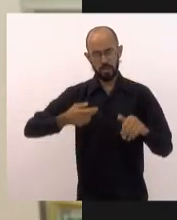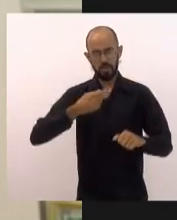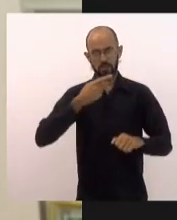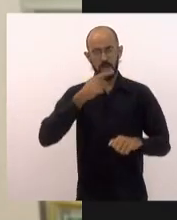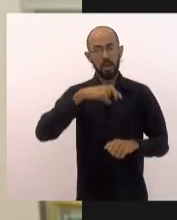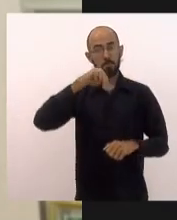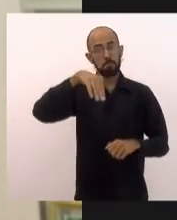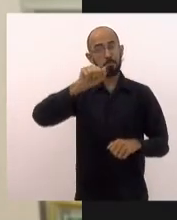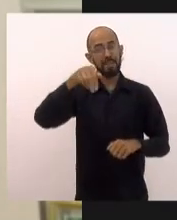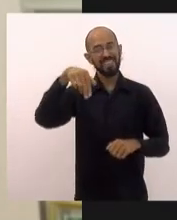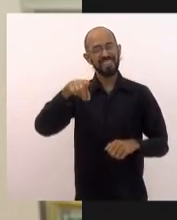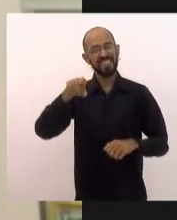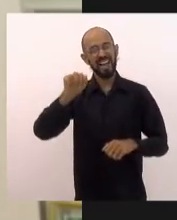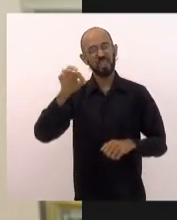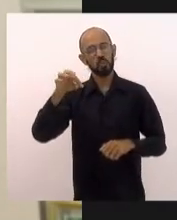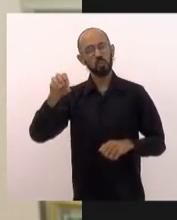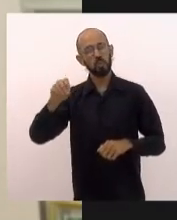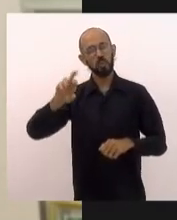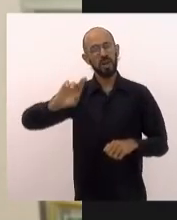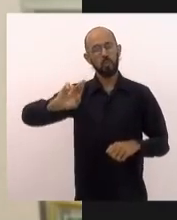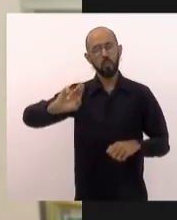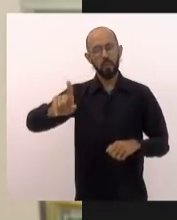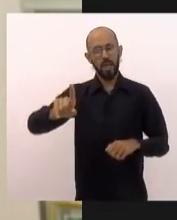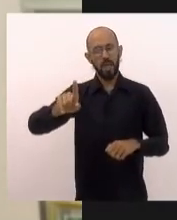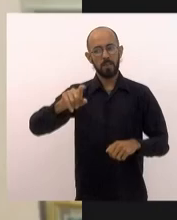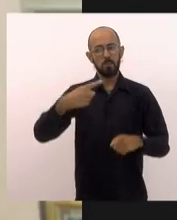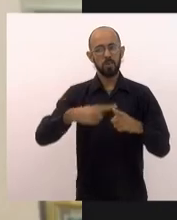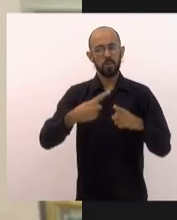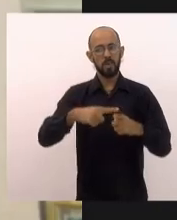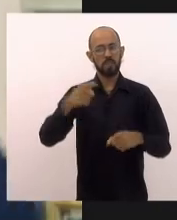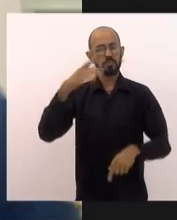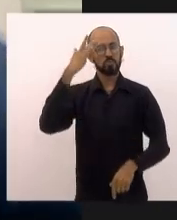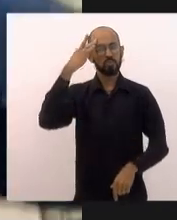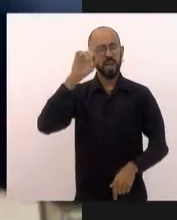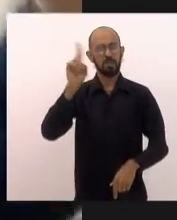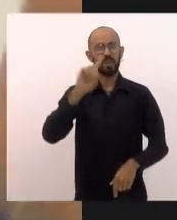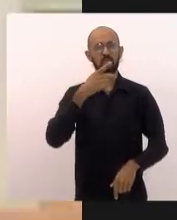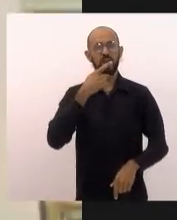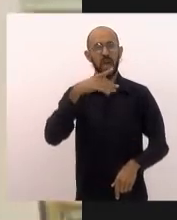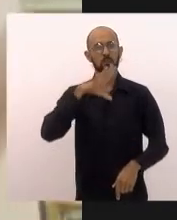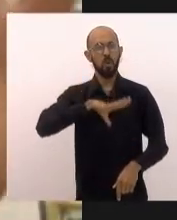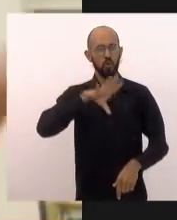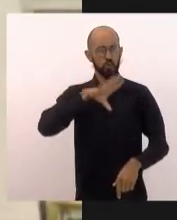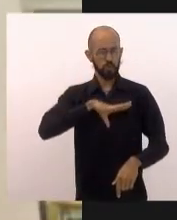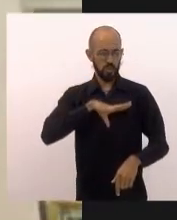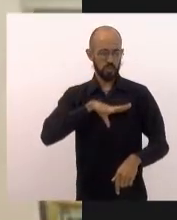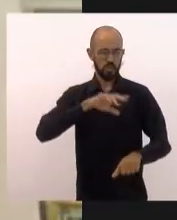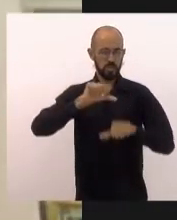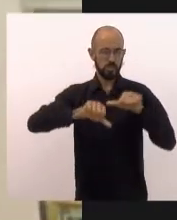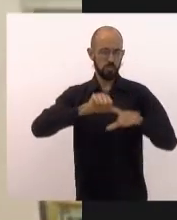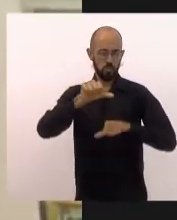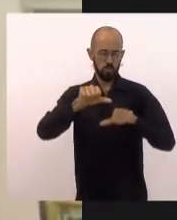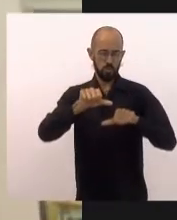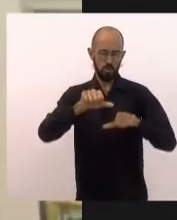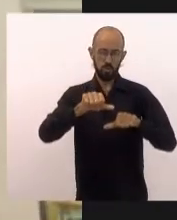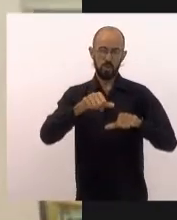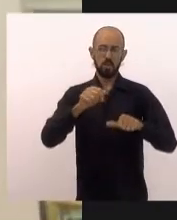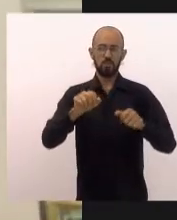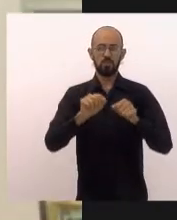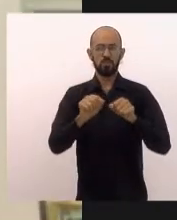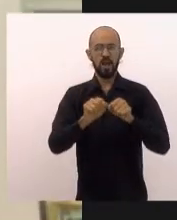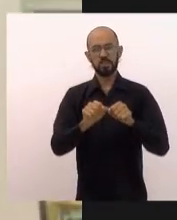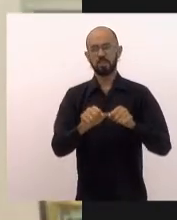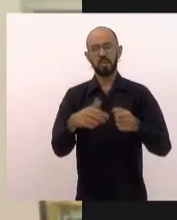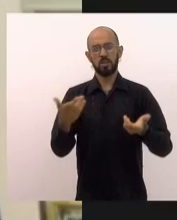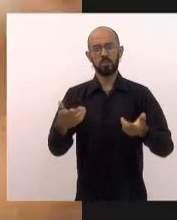sabem falar português também. Eles falam um idioma lá, eles fazem uma papagaiada lá, que eu não sei bem qual é, que